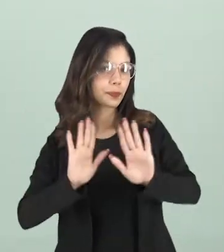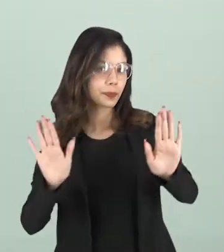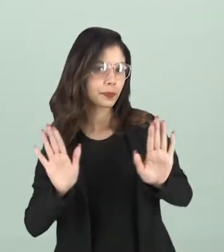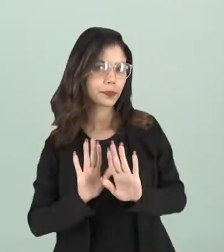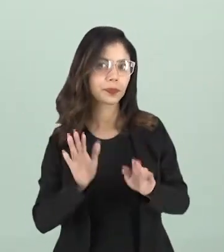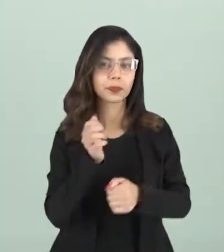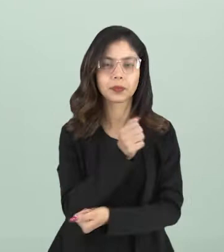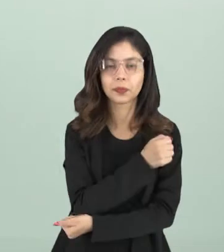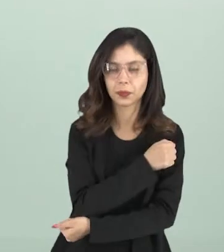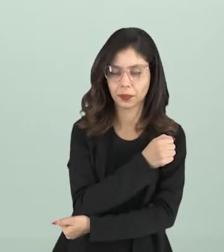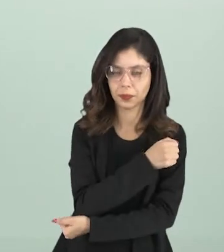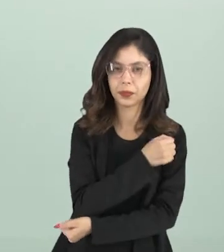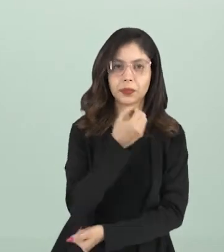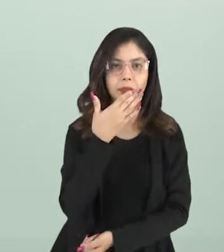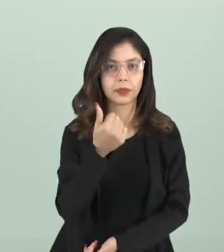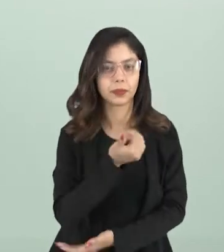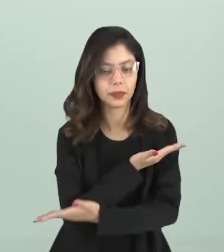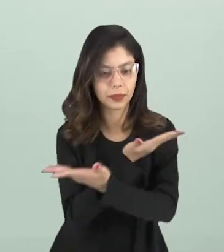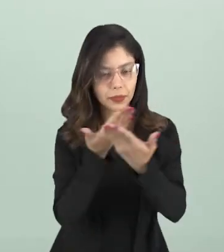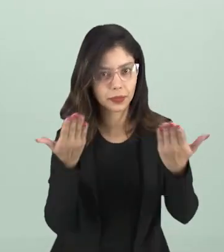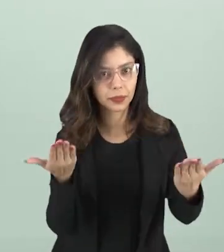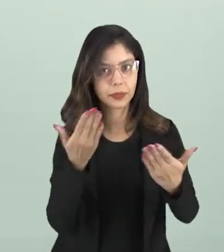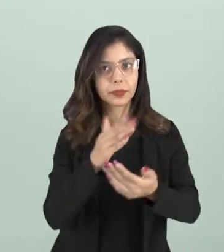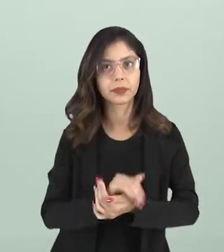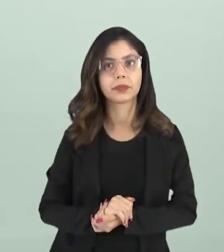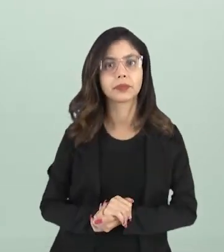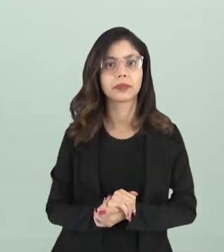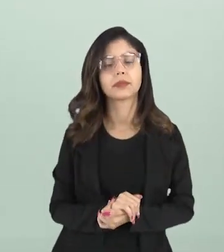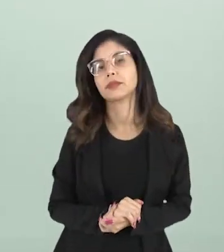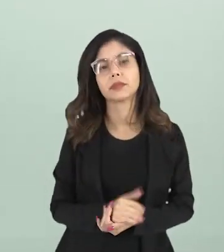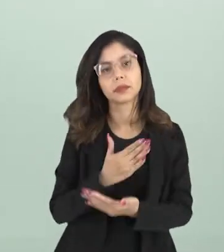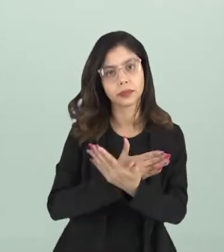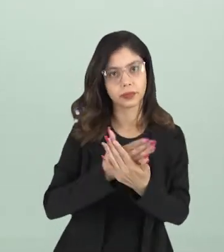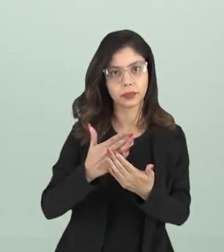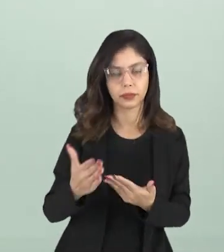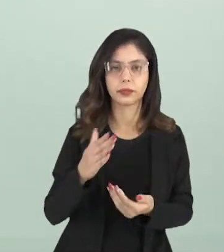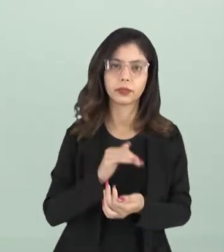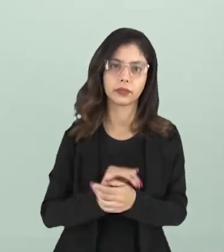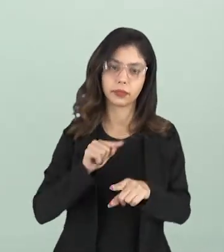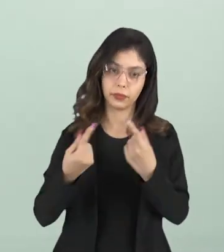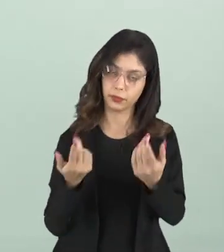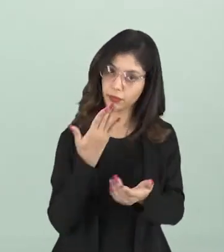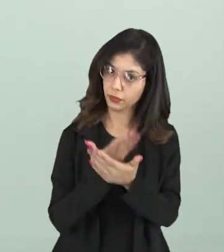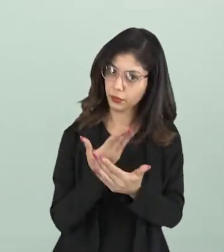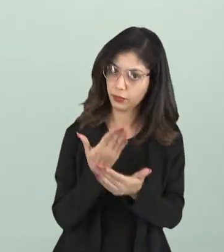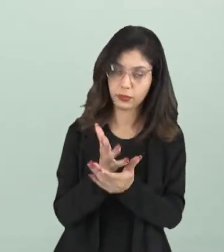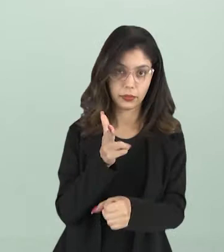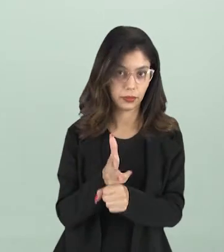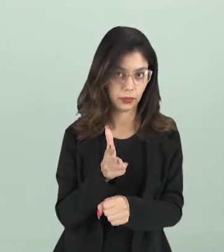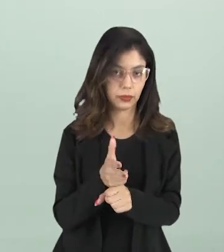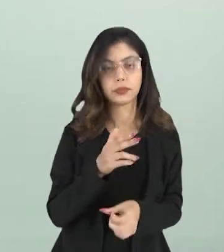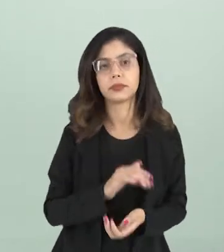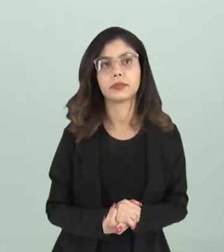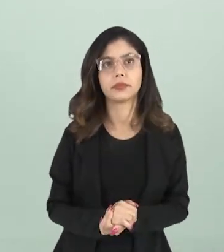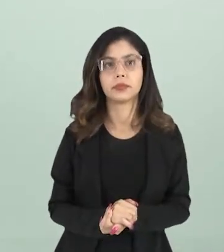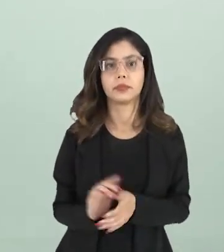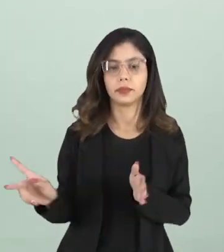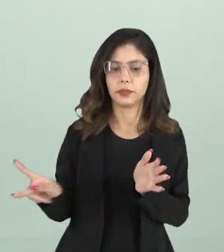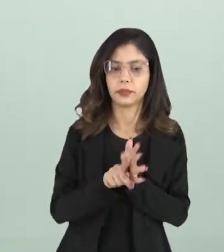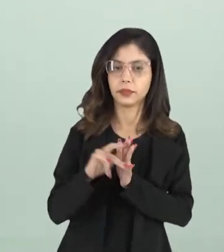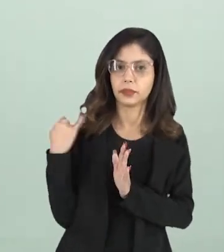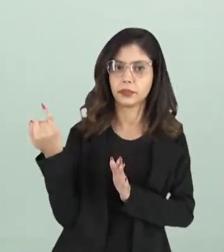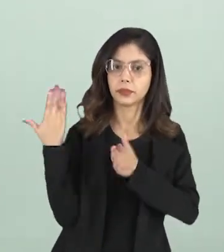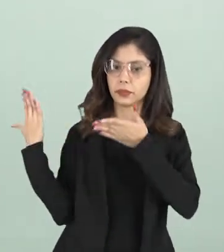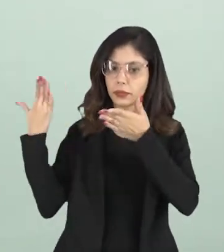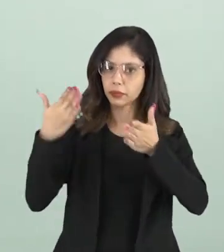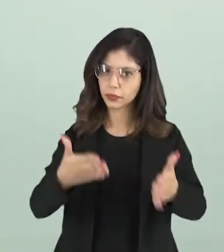Caríssimos alunos e alunas, tudo bem com vocês? Estamos dando início a mais uma videoaula destinada